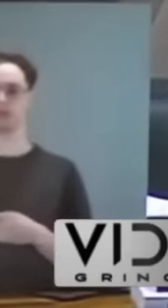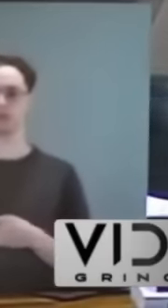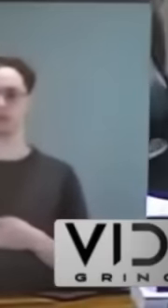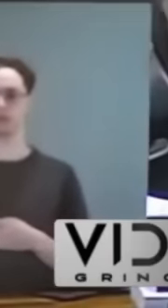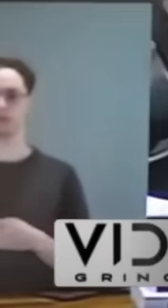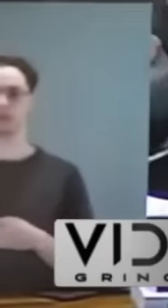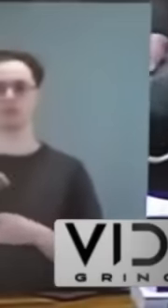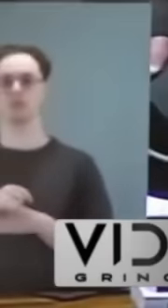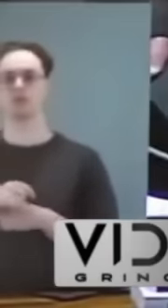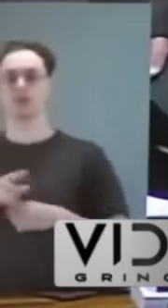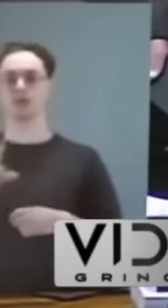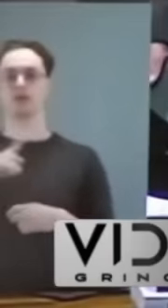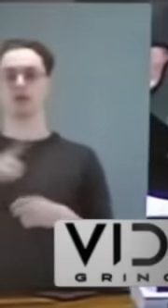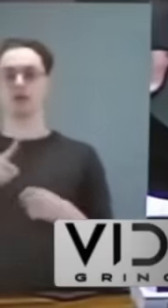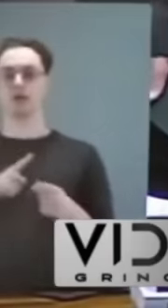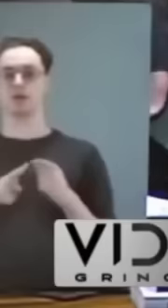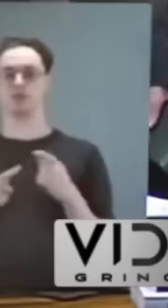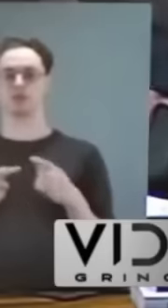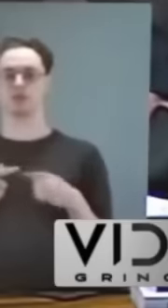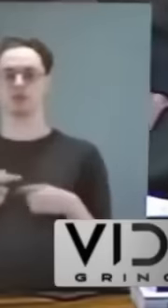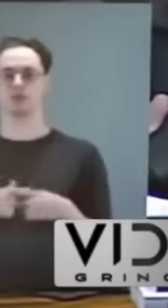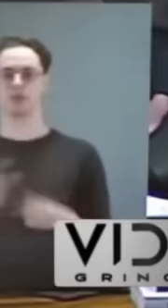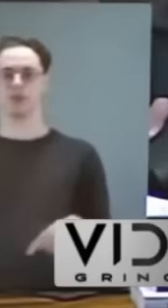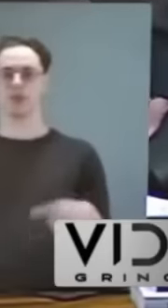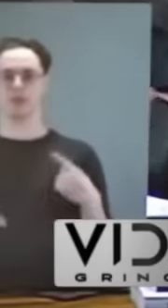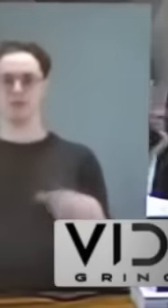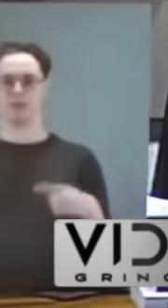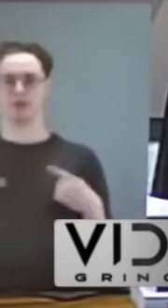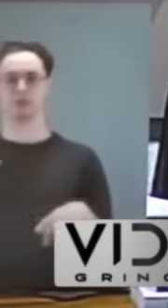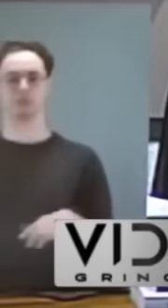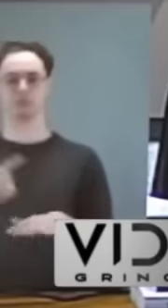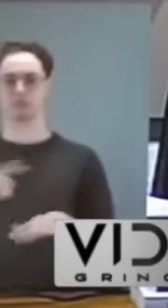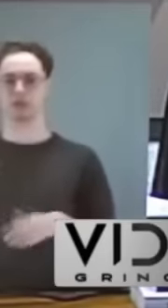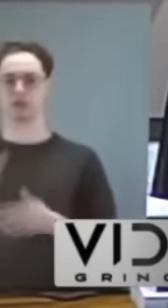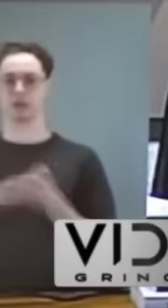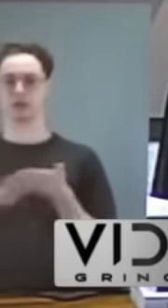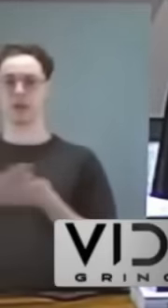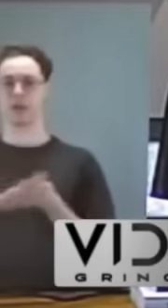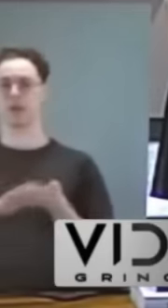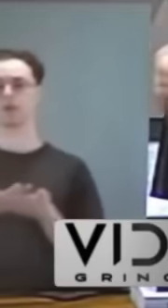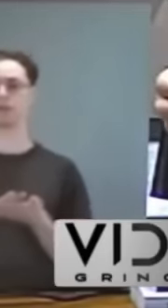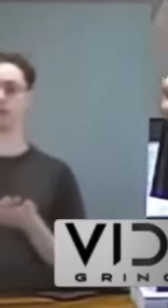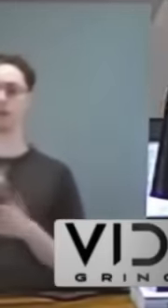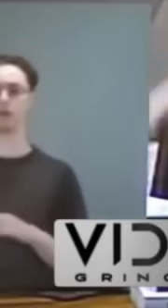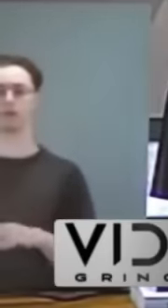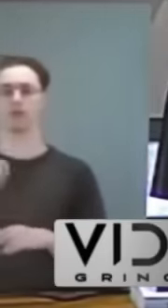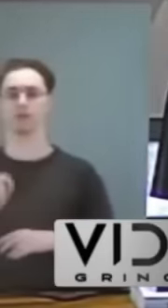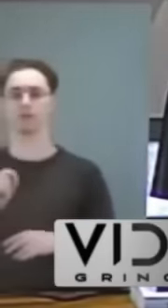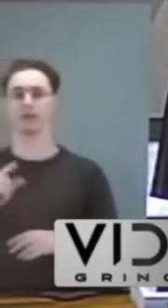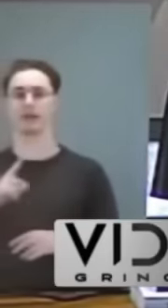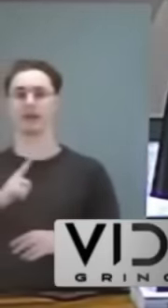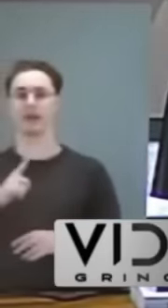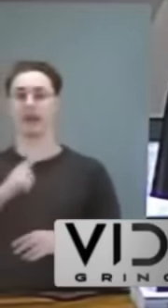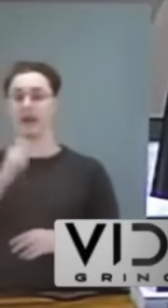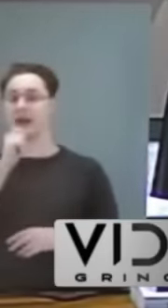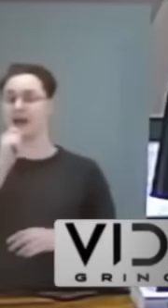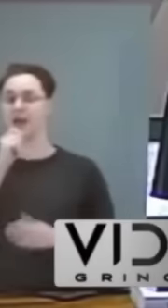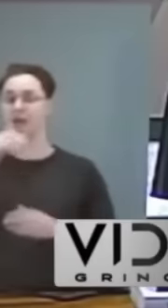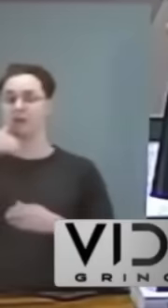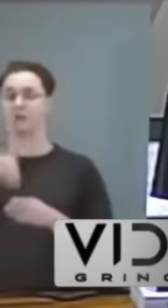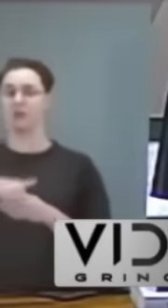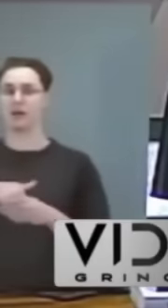de um debate não há prejuízo se votarmos a extensão ainda que aquela